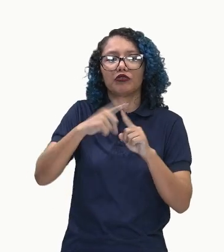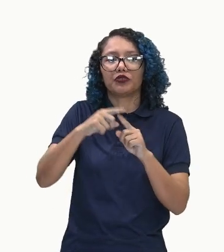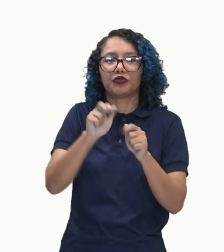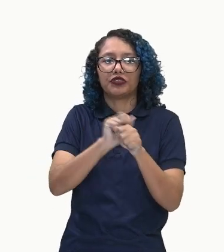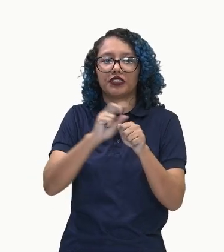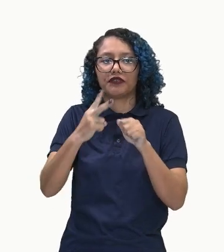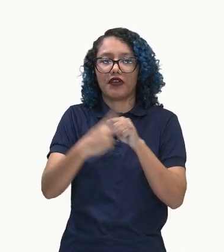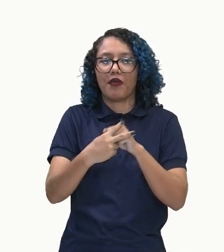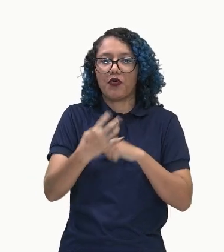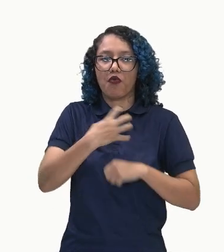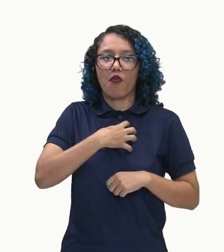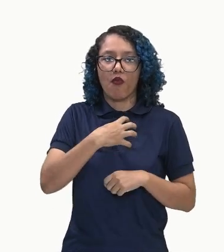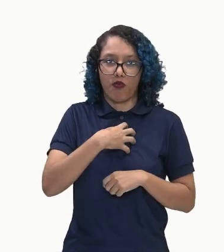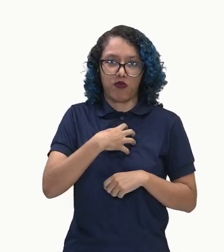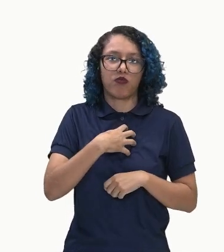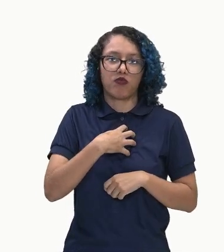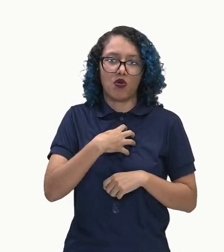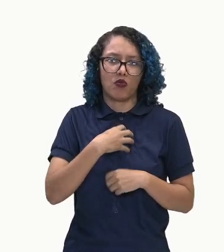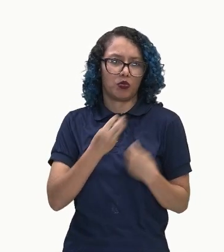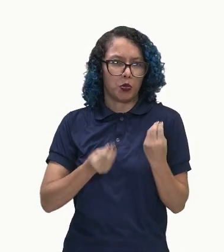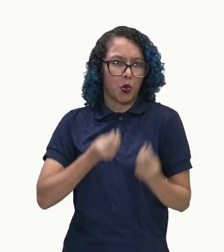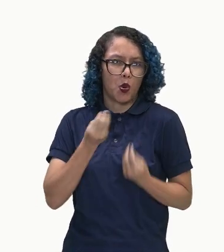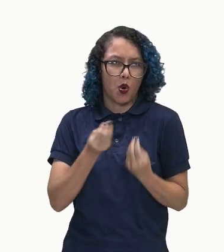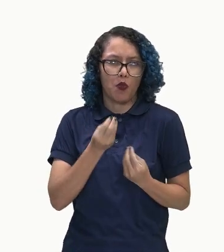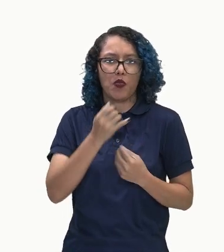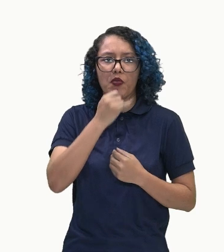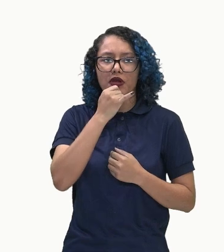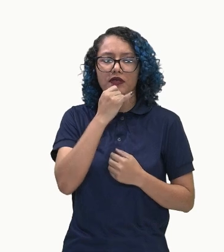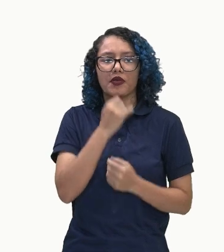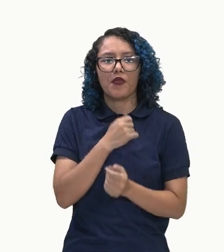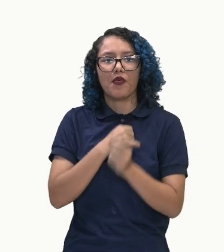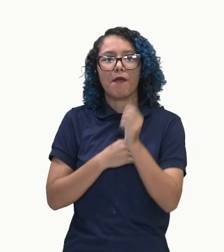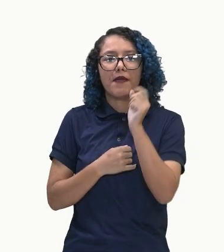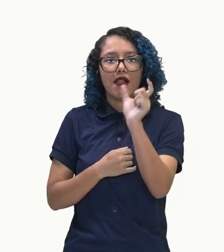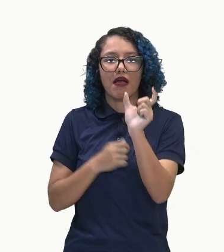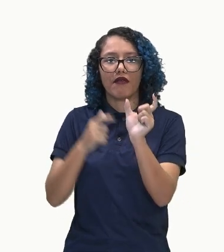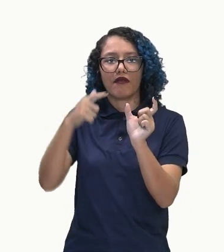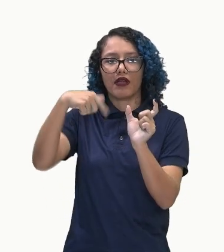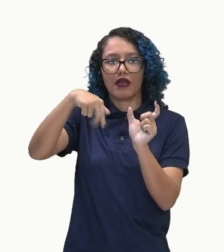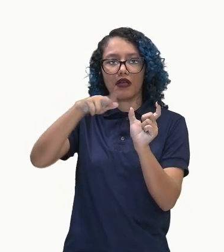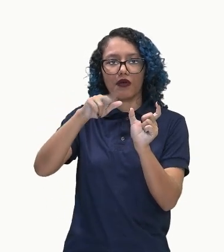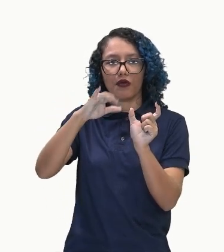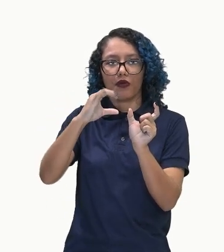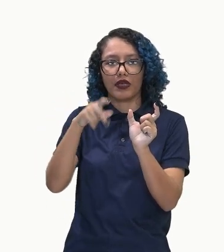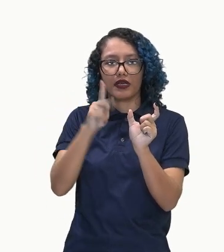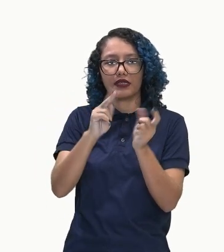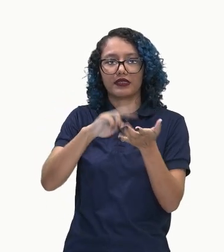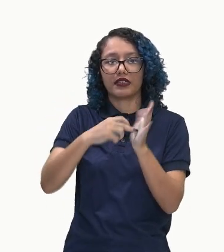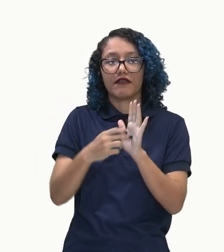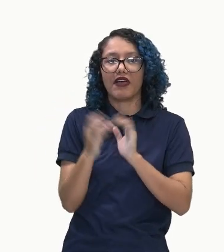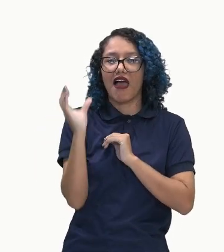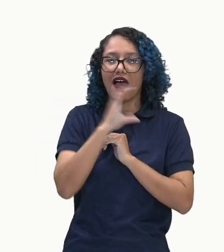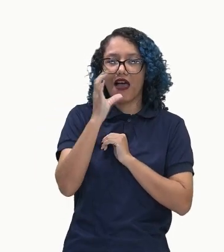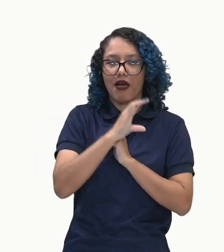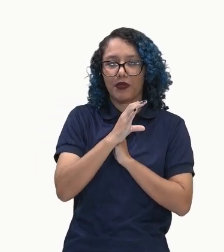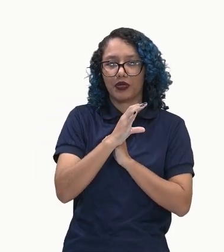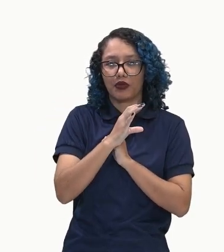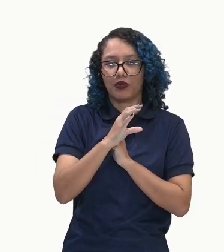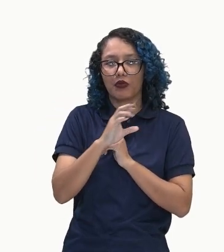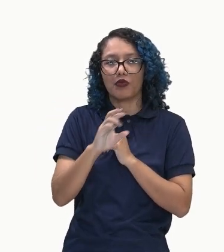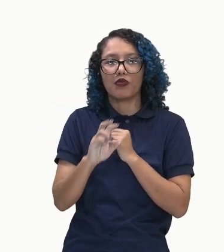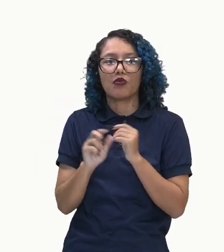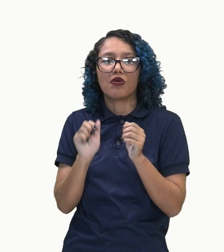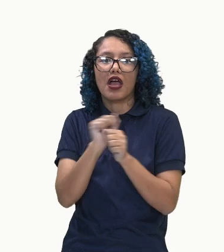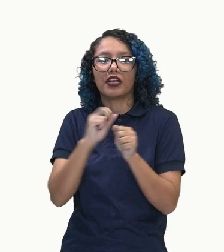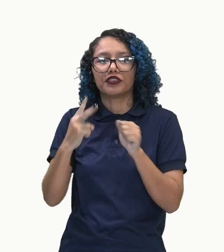portuguesa. Veja alguns exemplos. Olha só, a palavrinha quick é rápido, tá? Quickly, rapidamente. Preste atenção nessa terminação